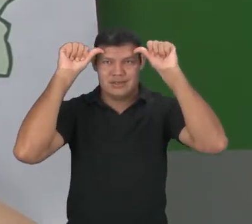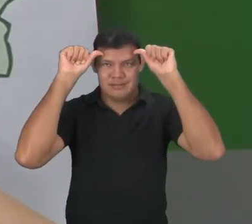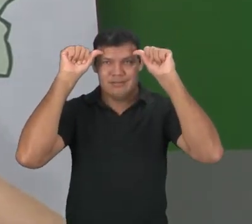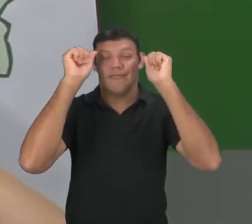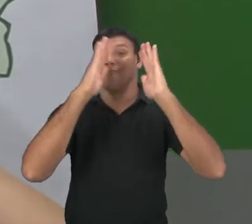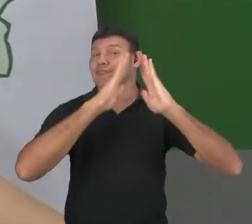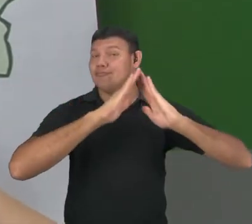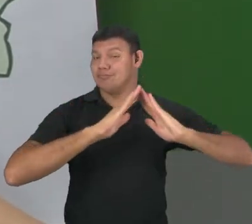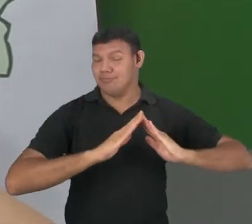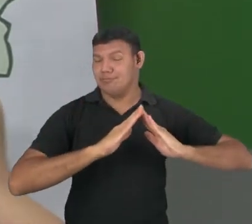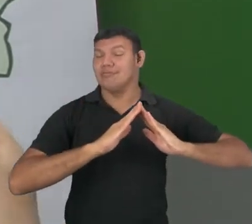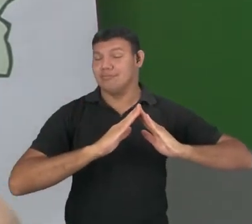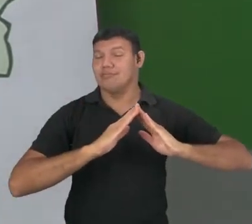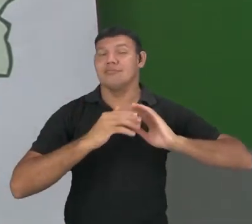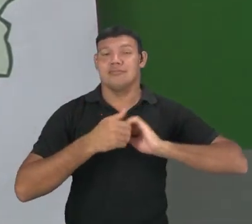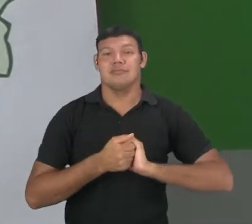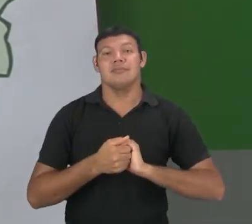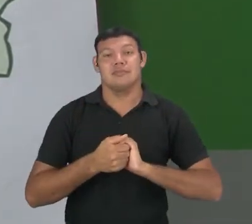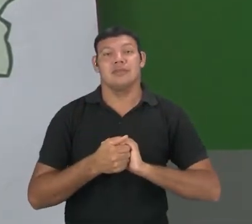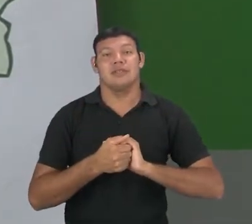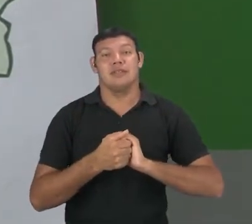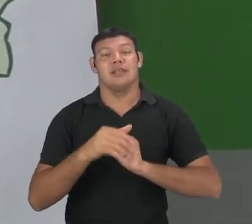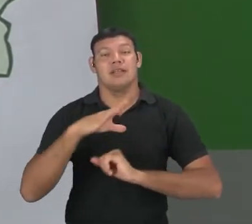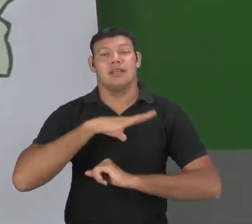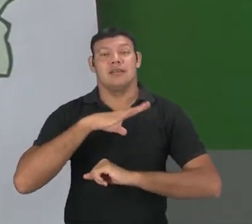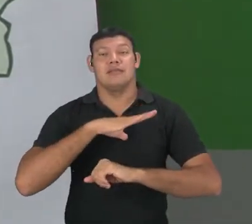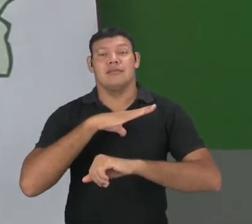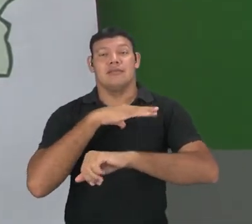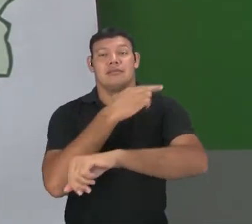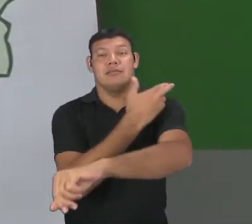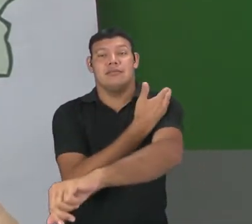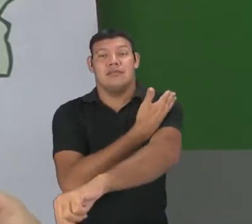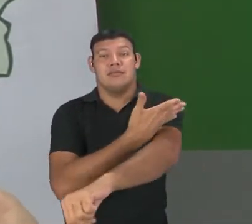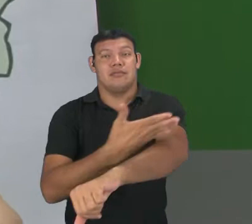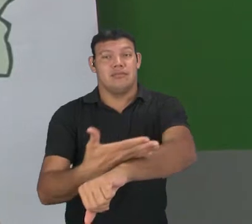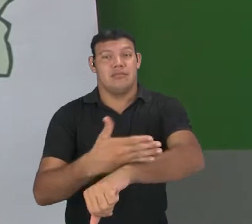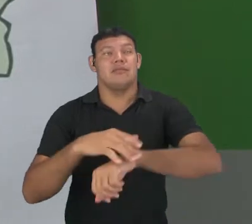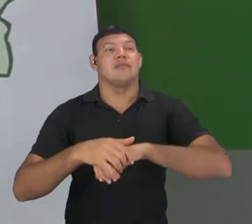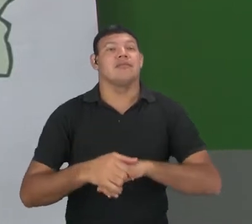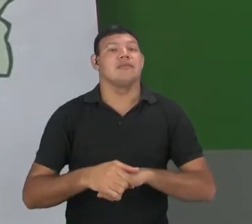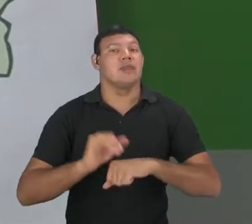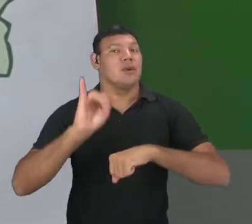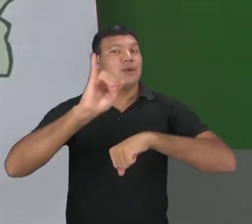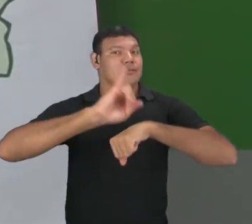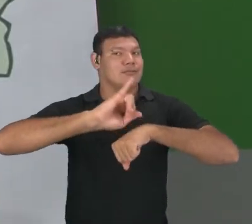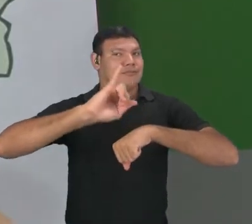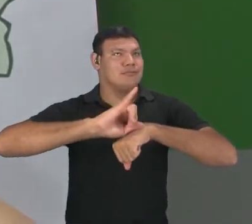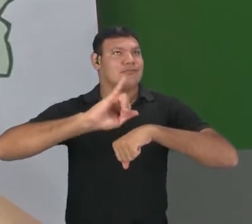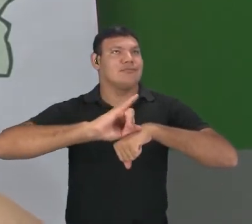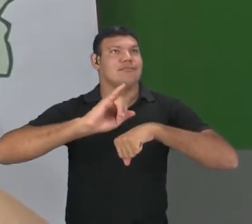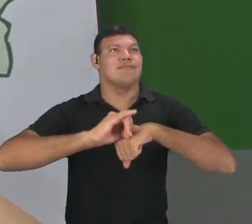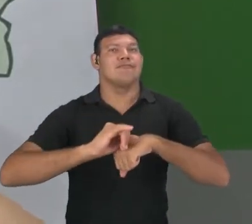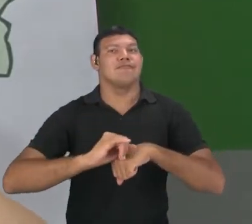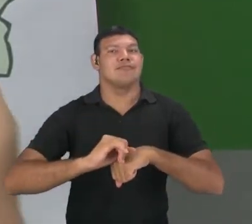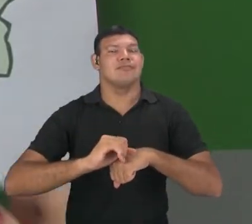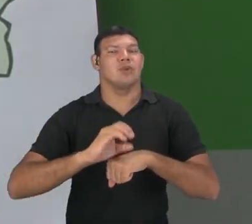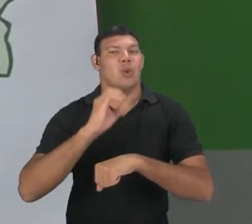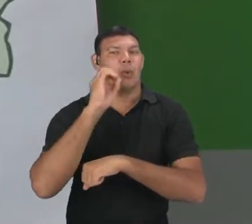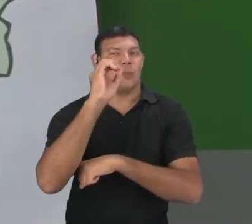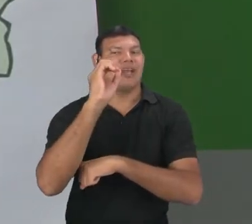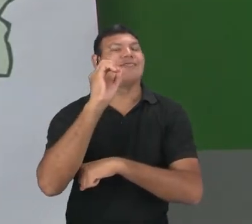é onde nós moramos, e a cidade. Vemos aqui a legenda, mostrando que as capitais estão com essa bolinha